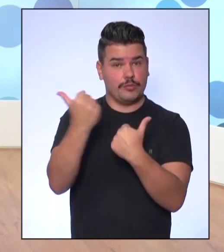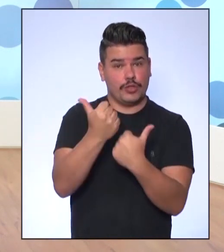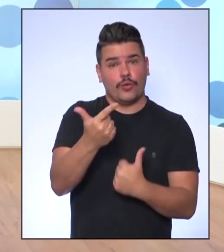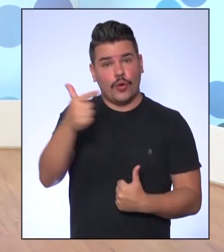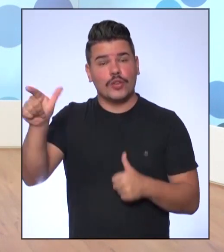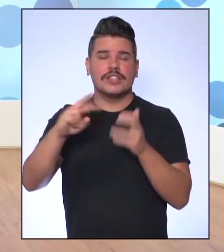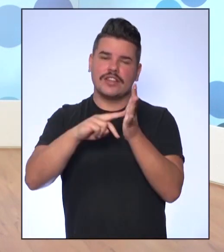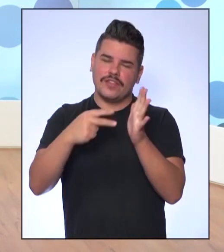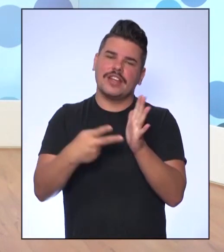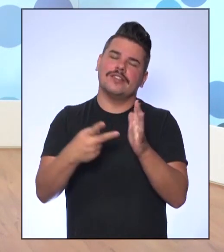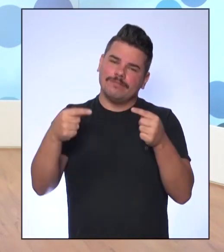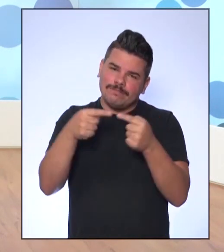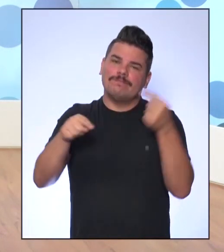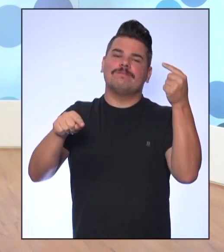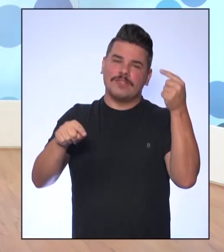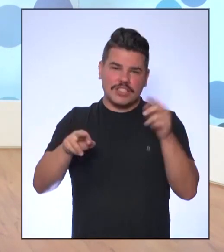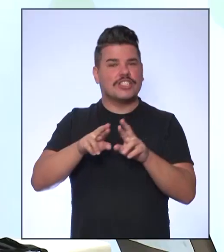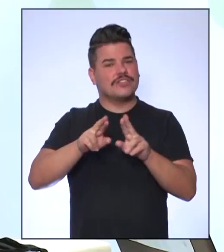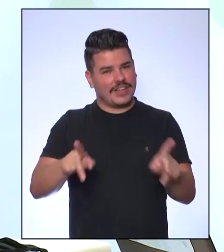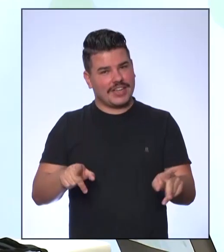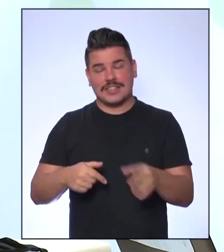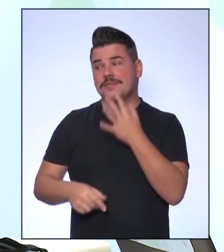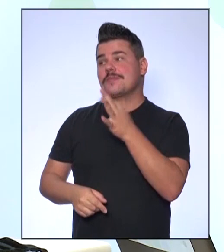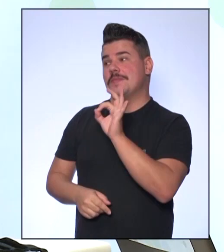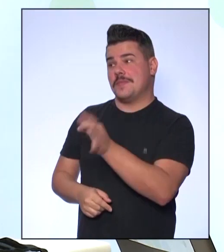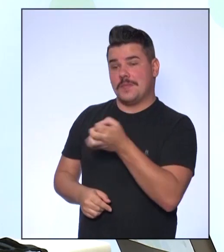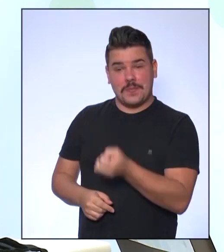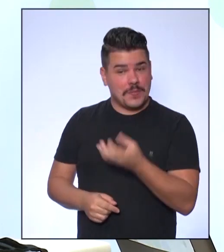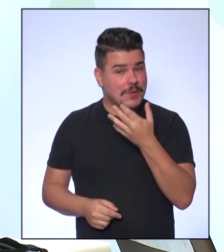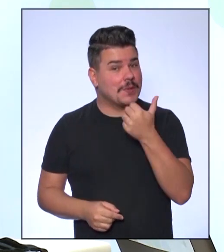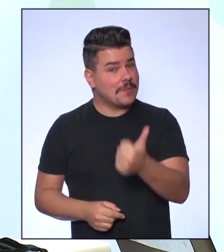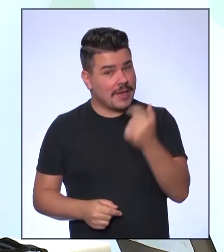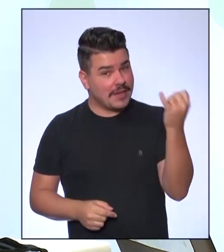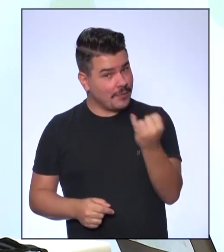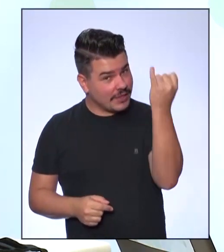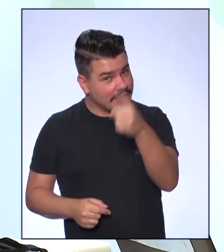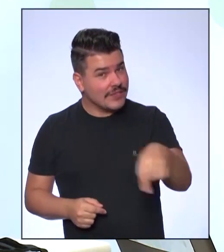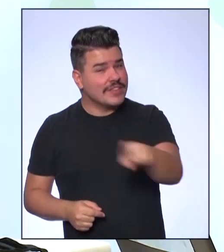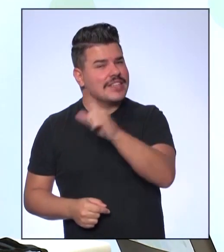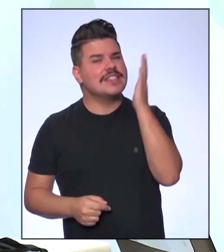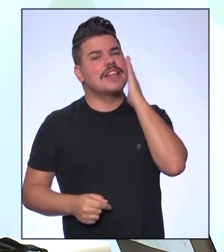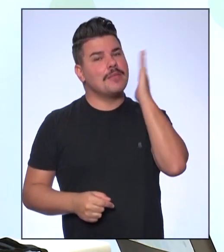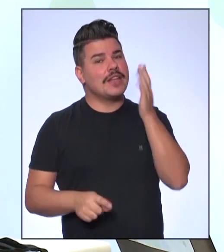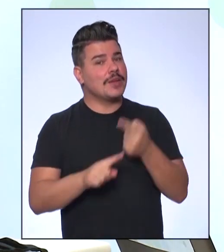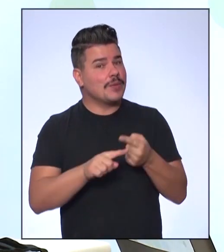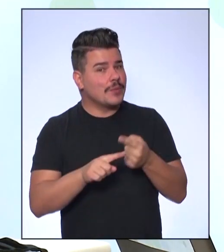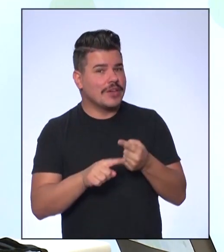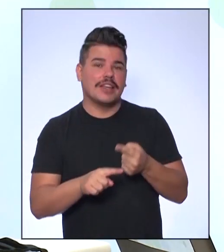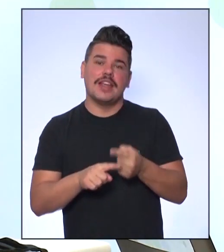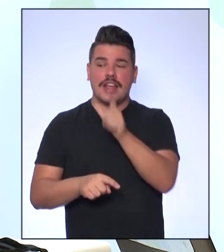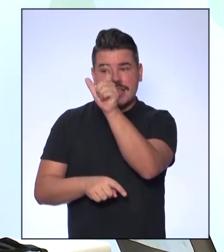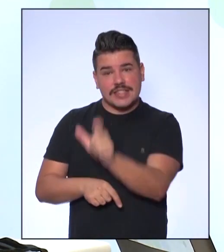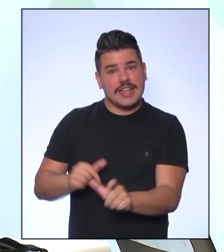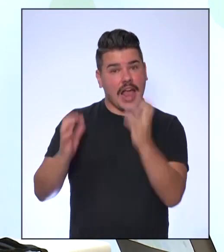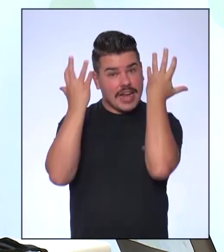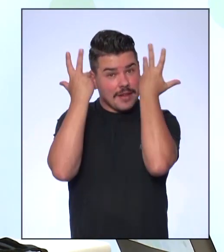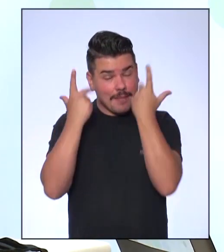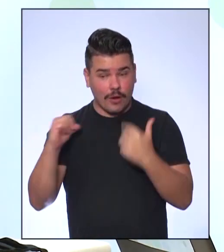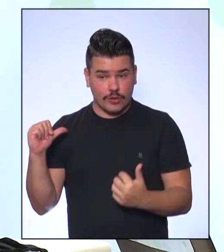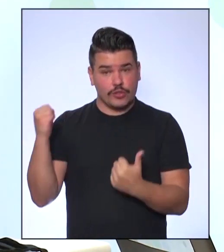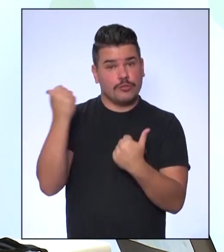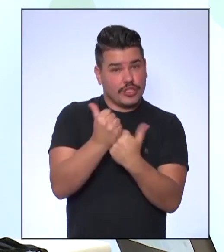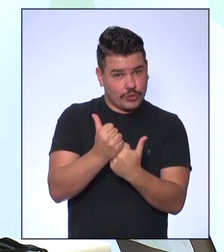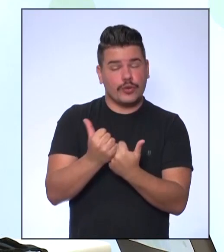seja correto. Olha, isso é muito bem colocado, né? Importante essa colocação